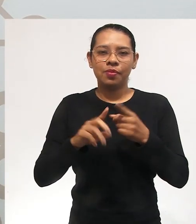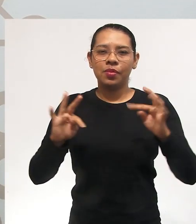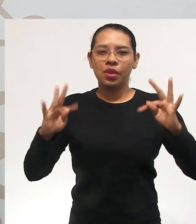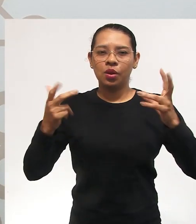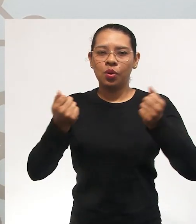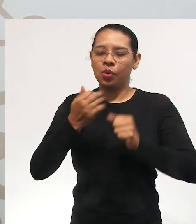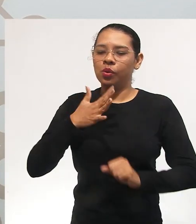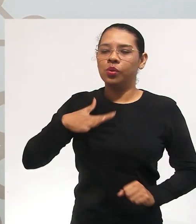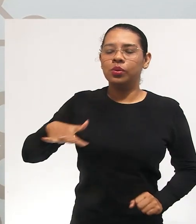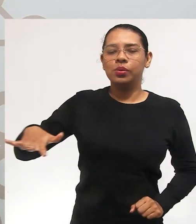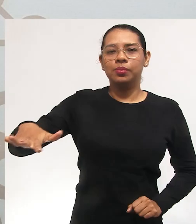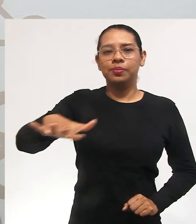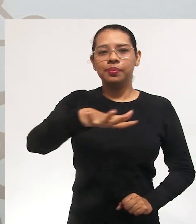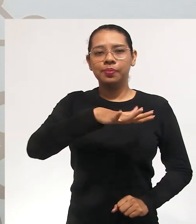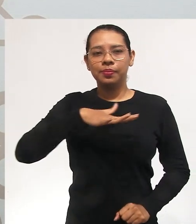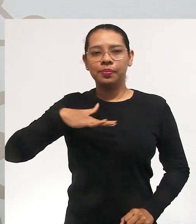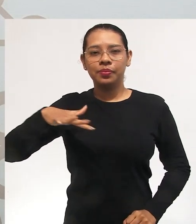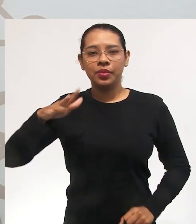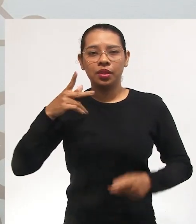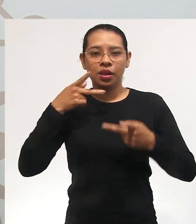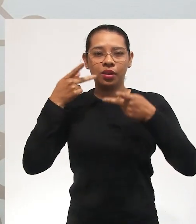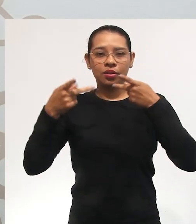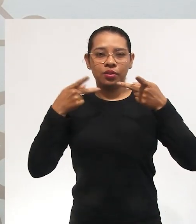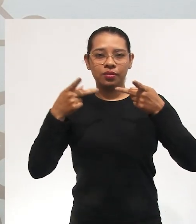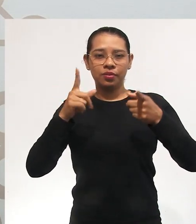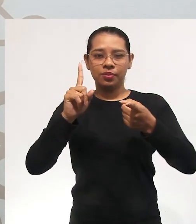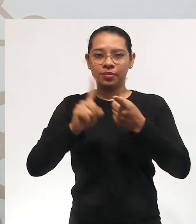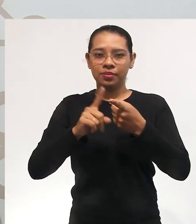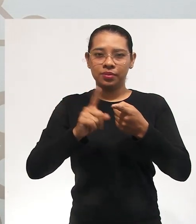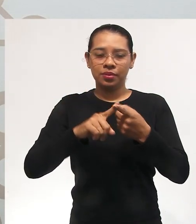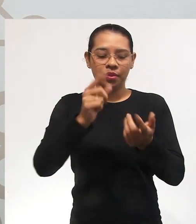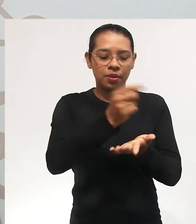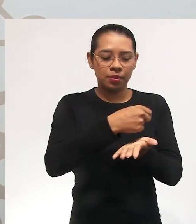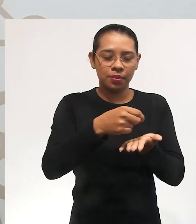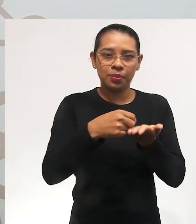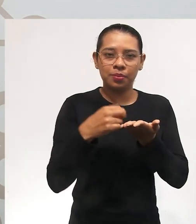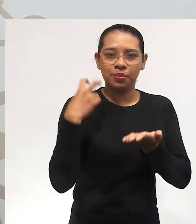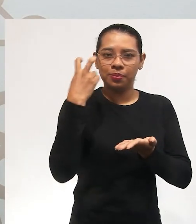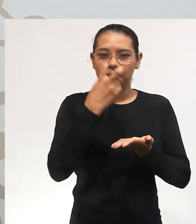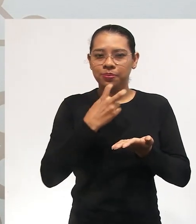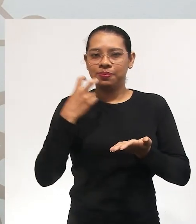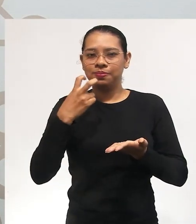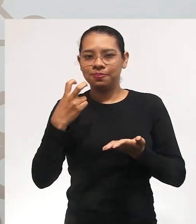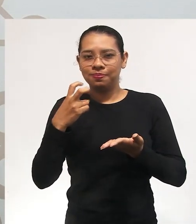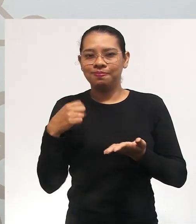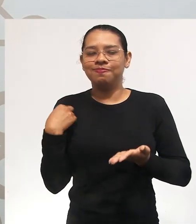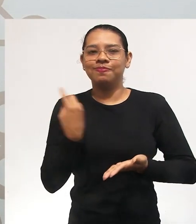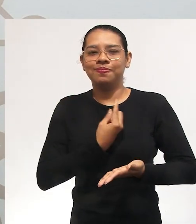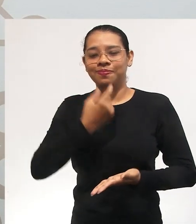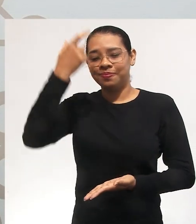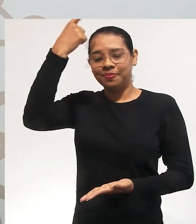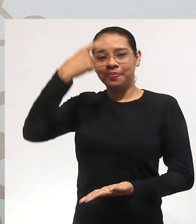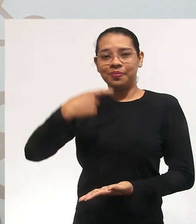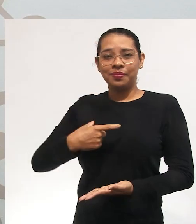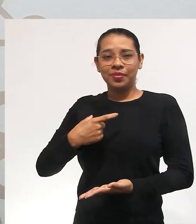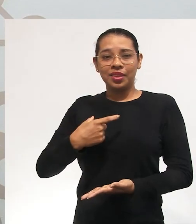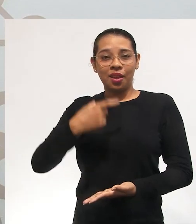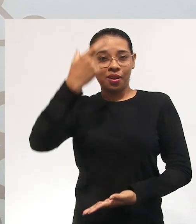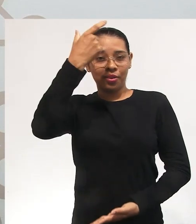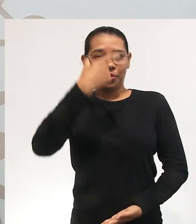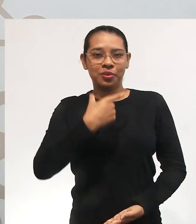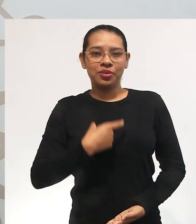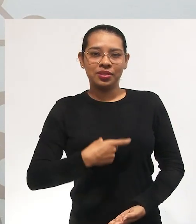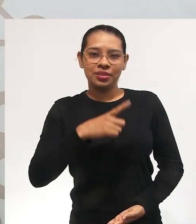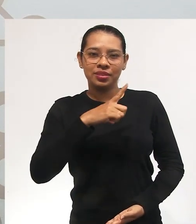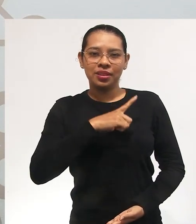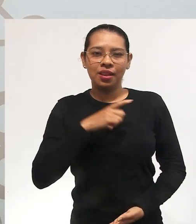e tá tudo, e isso permeia a nossa fala, nossa linguagem escrita ou oral, isso vai permear quem somos,